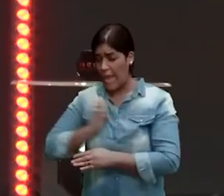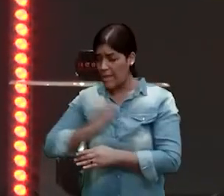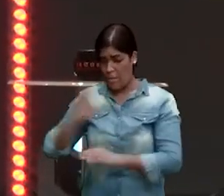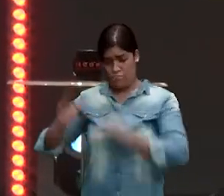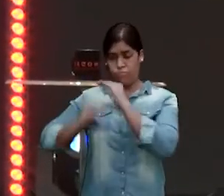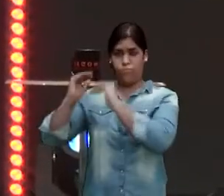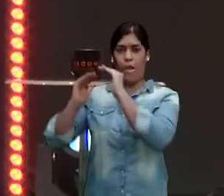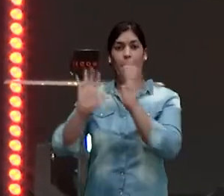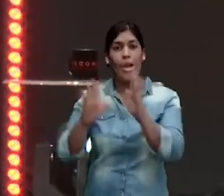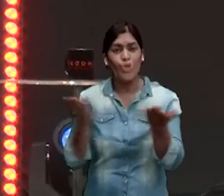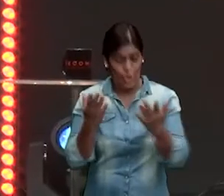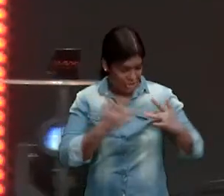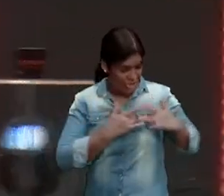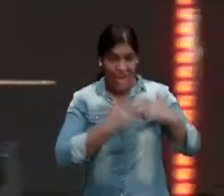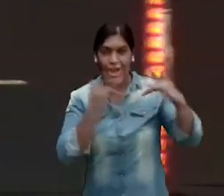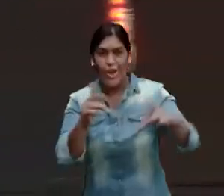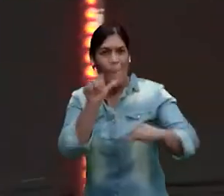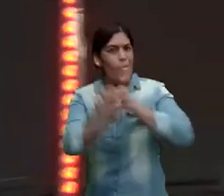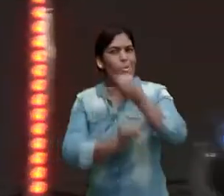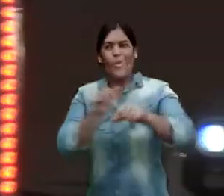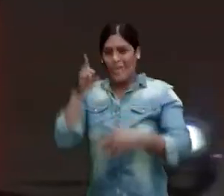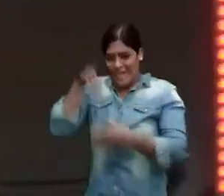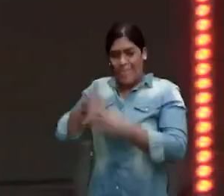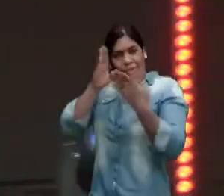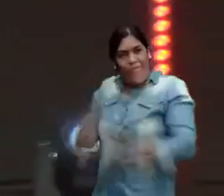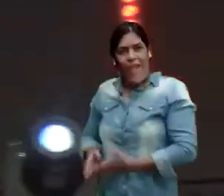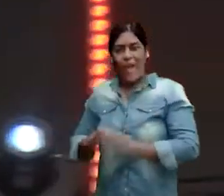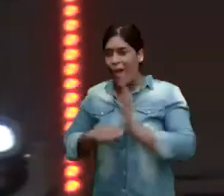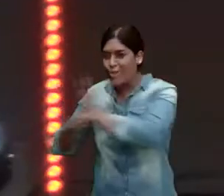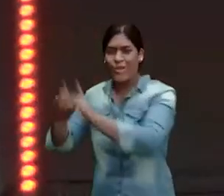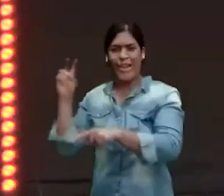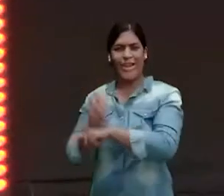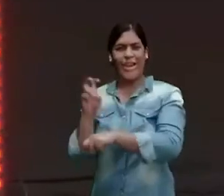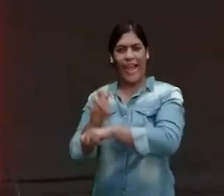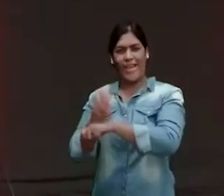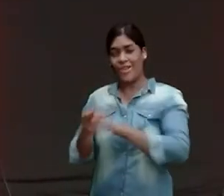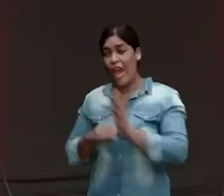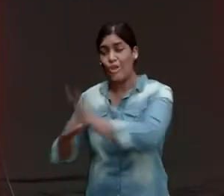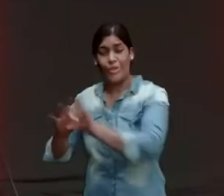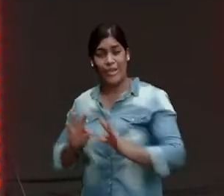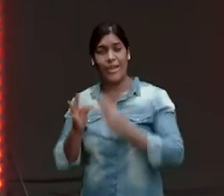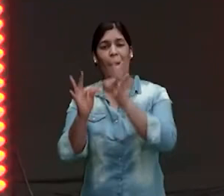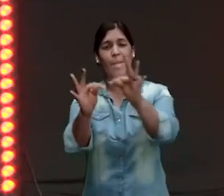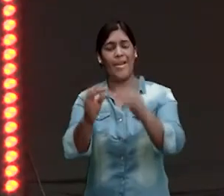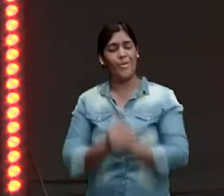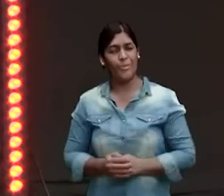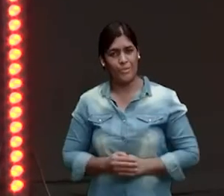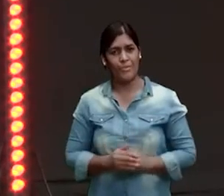acumular ou estão generosos apaixonados dizimistas fiéis colaboram com a creche colabore com a comunidade terapêutica